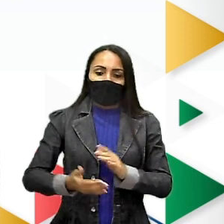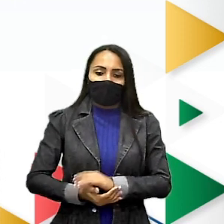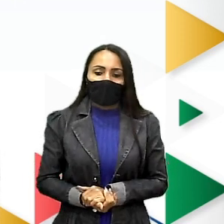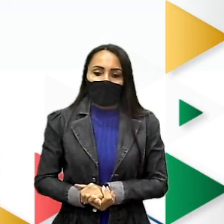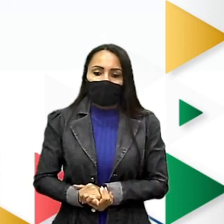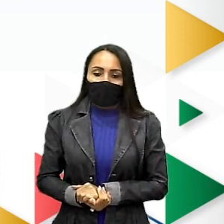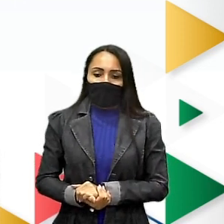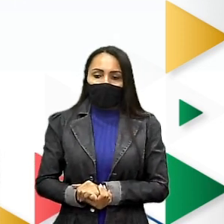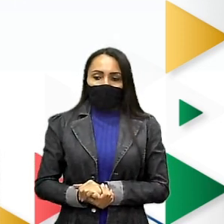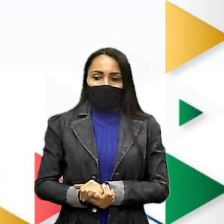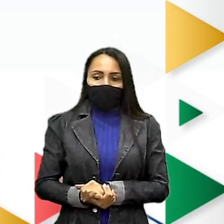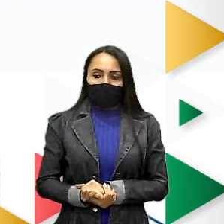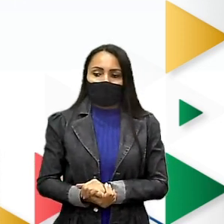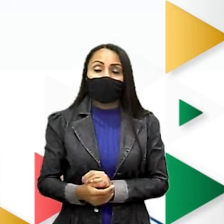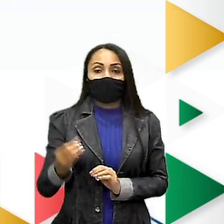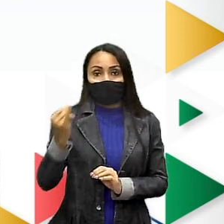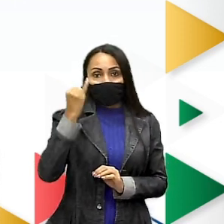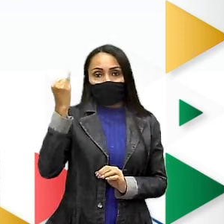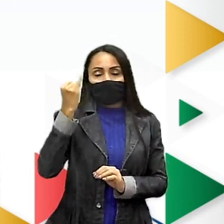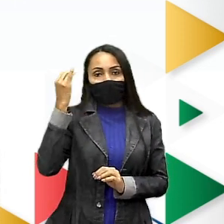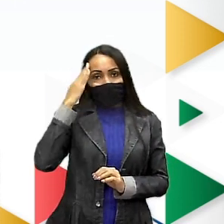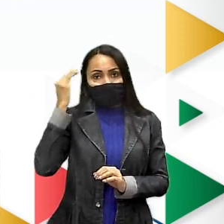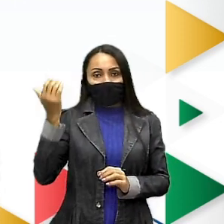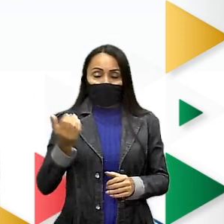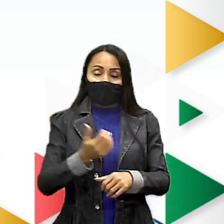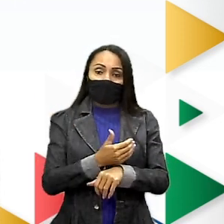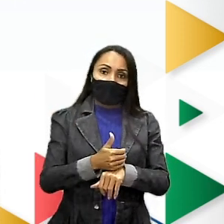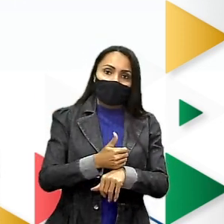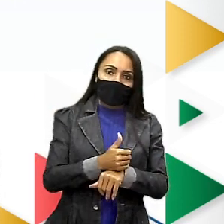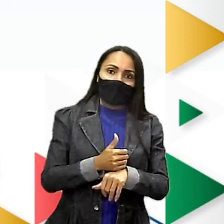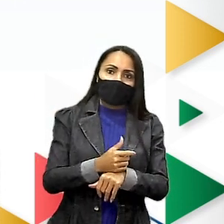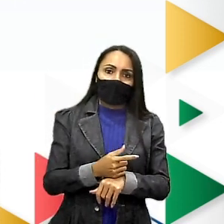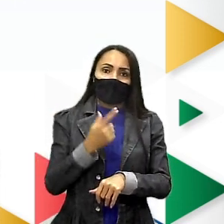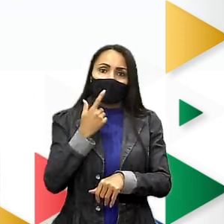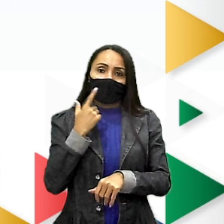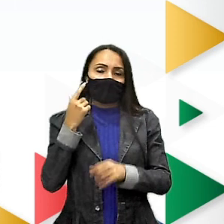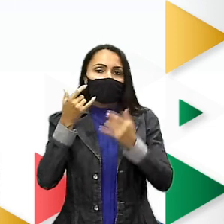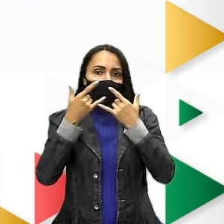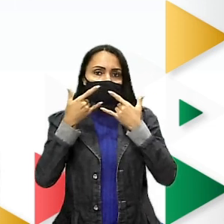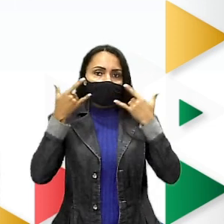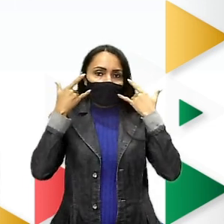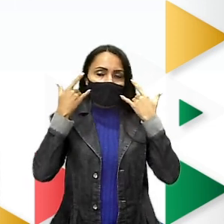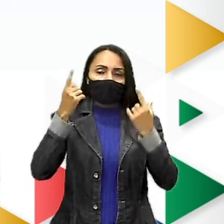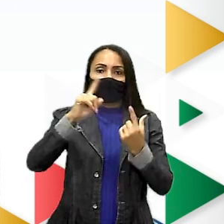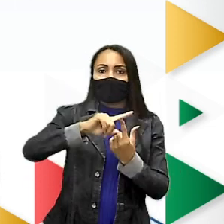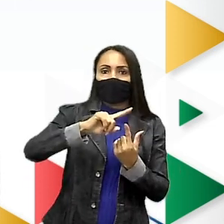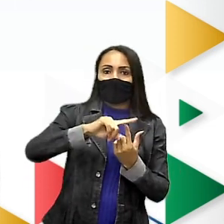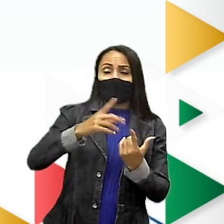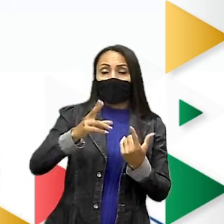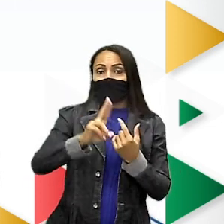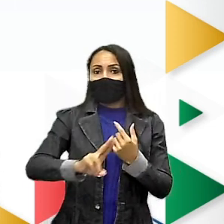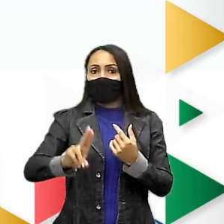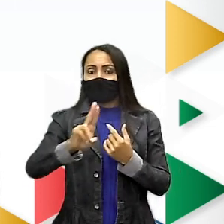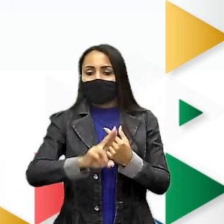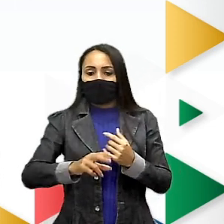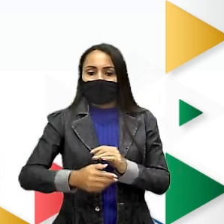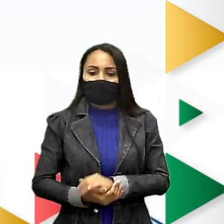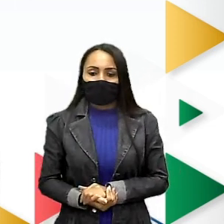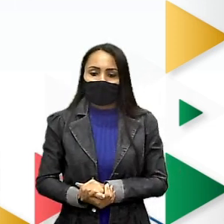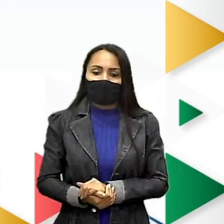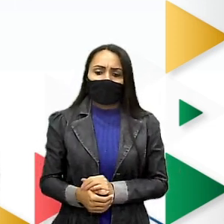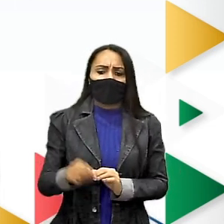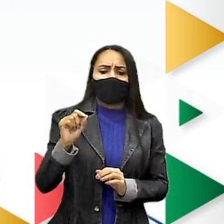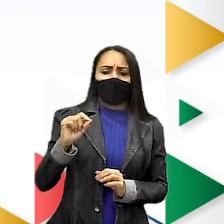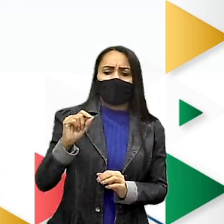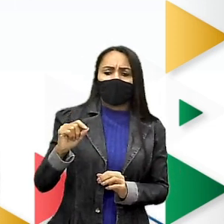tamanho do vírus, é importante para a qualidade do tipo de máscara que eu vou usar, tá? Então, mas o que são 100